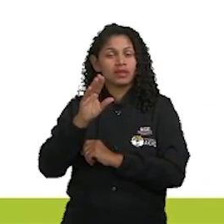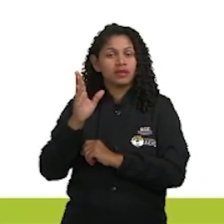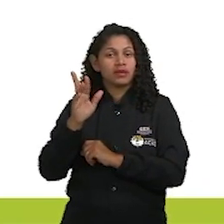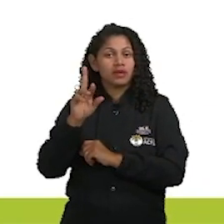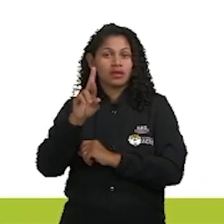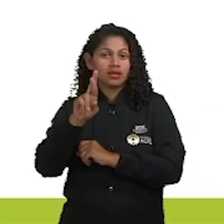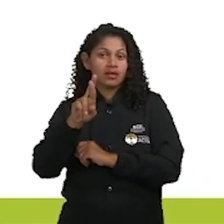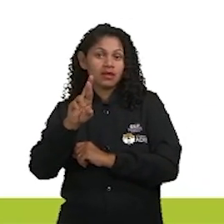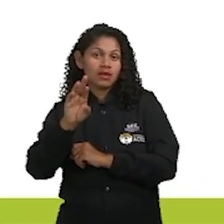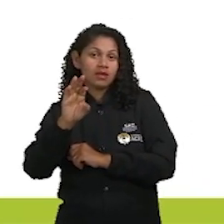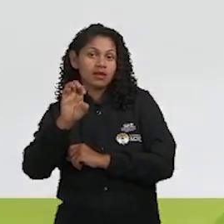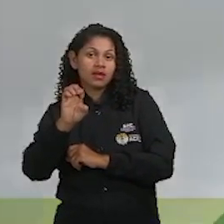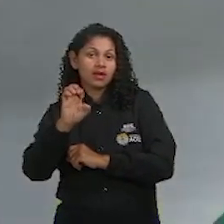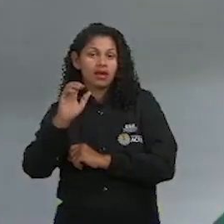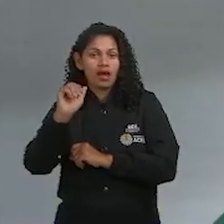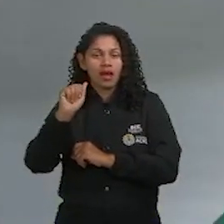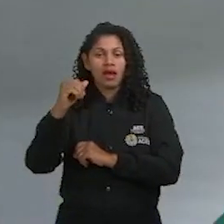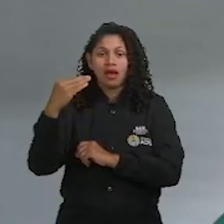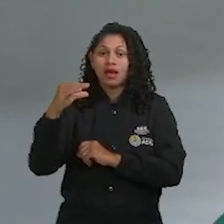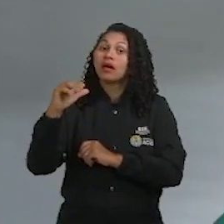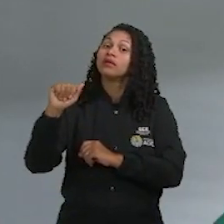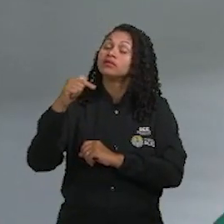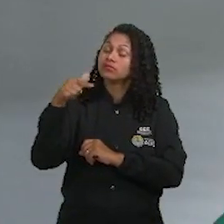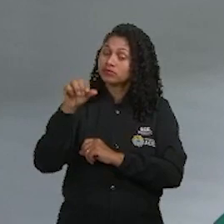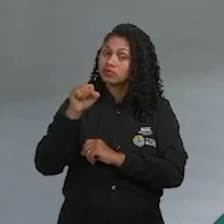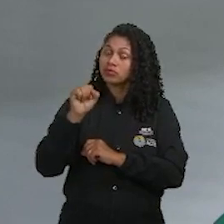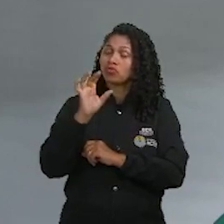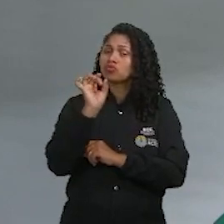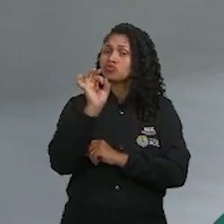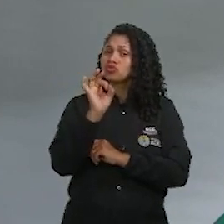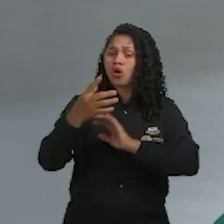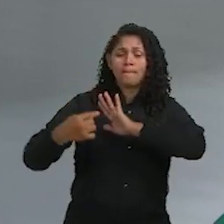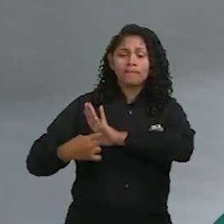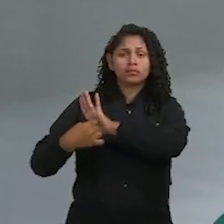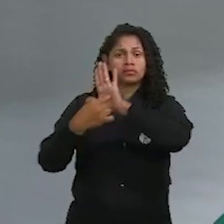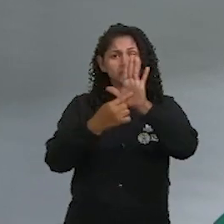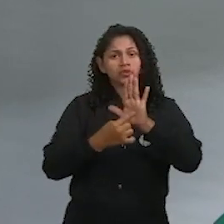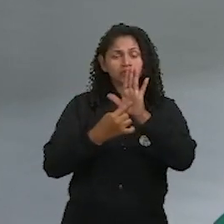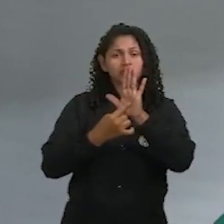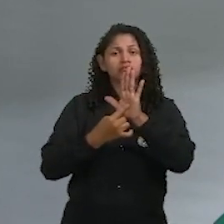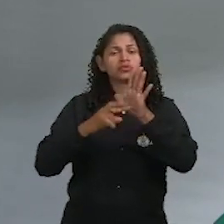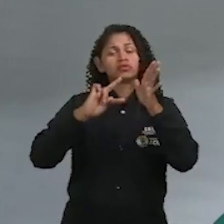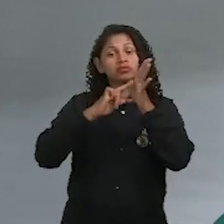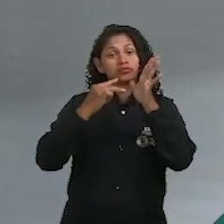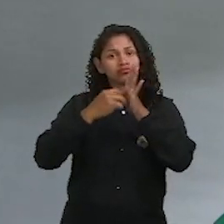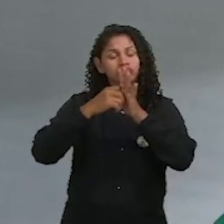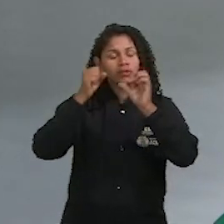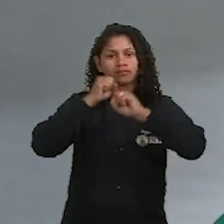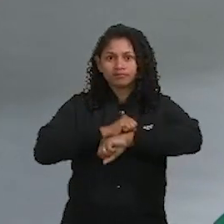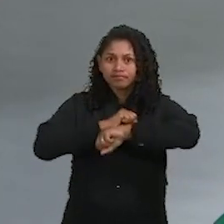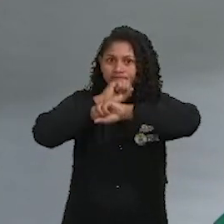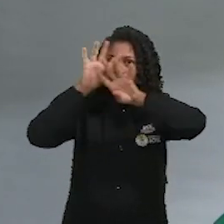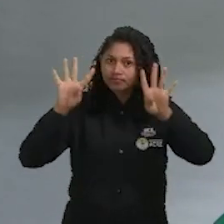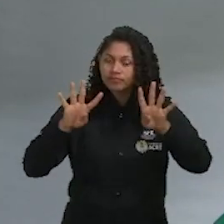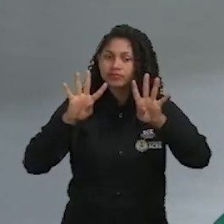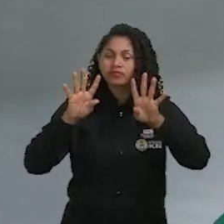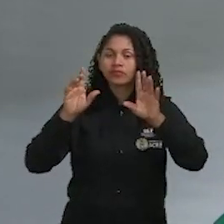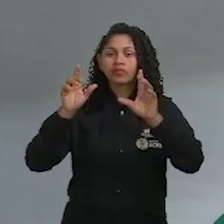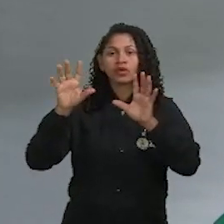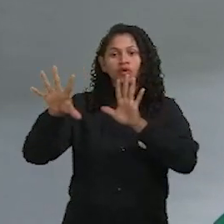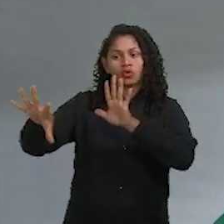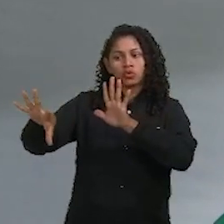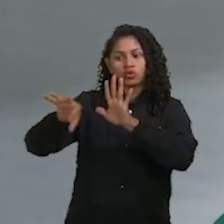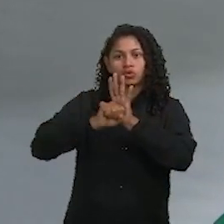quando eu estiver tratando apenas mostrando uma definição bem mais clara apenas da redução